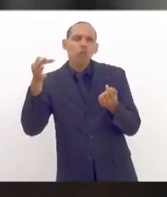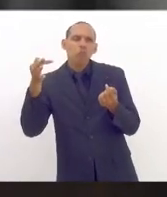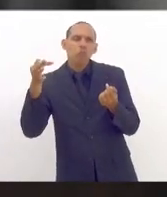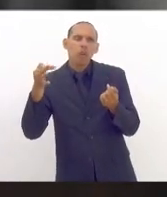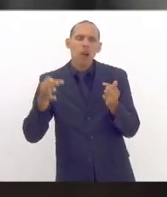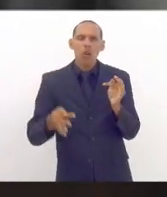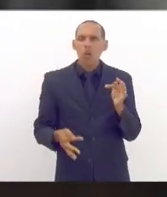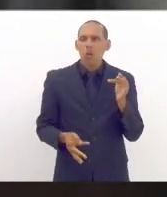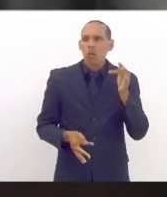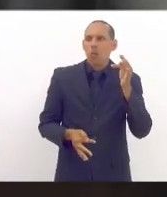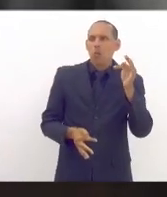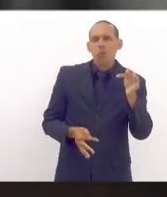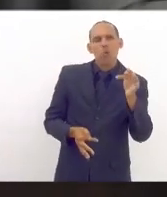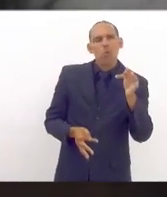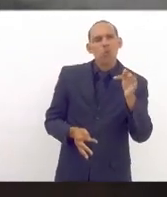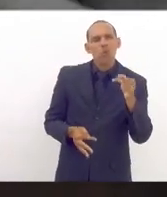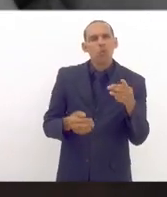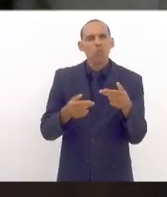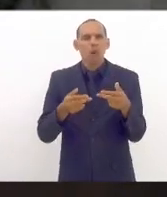considerando